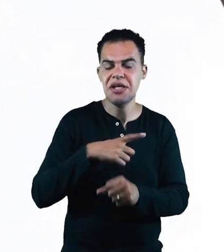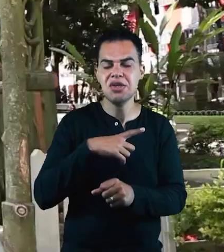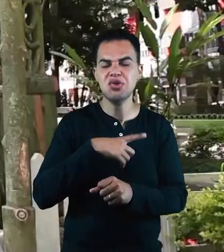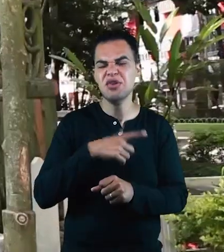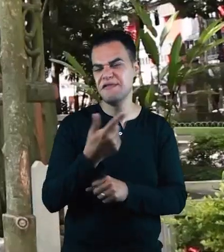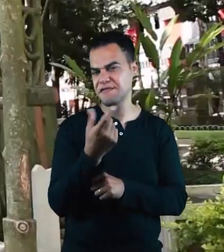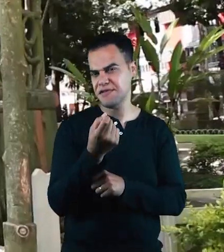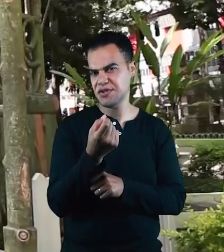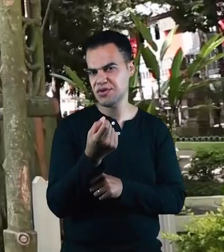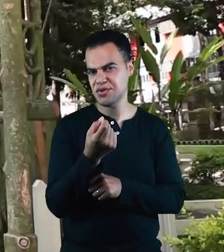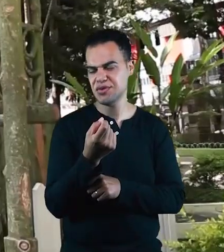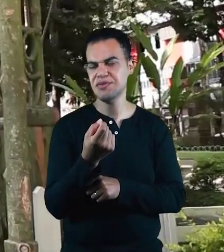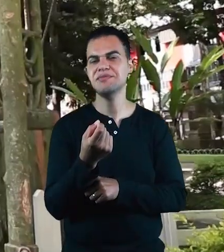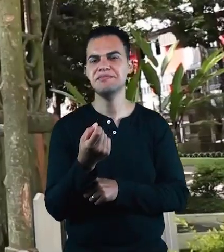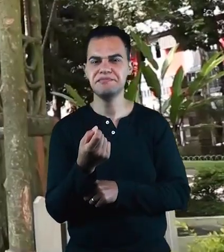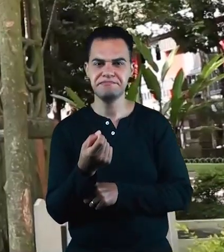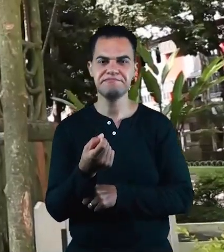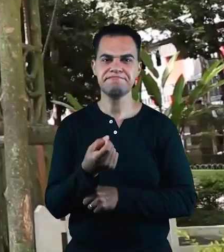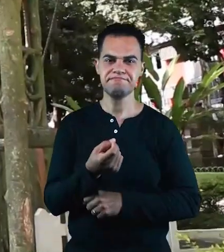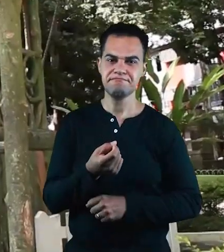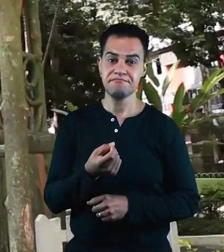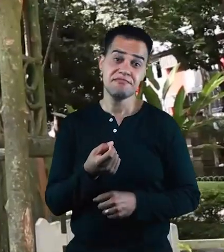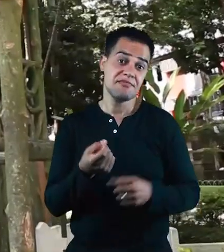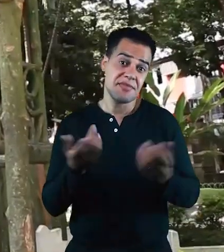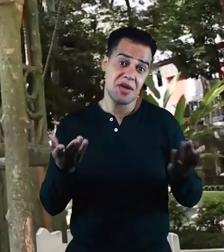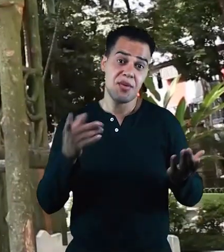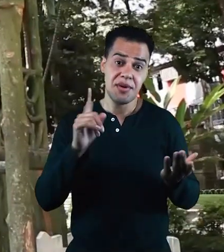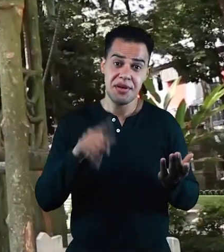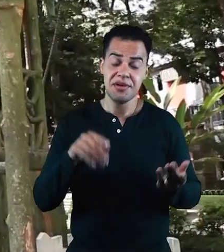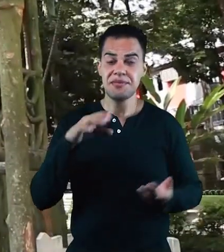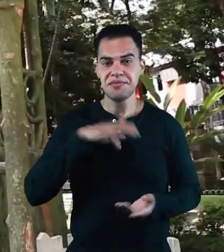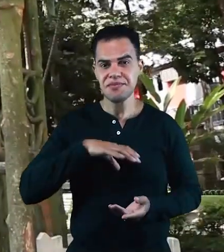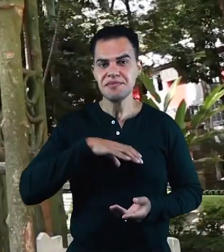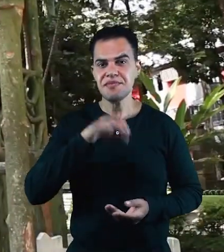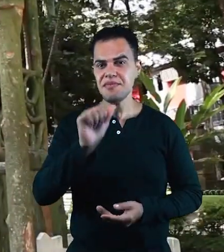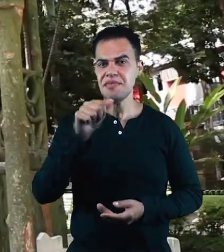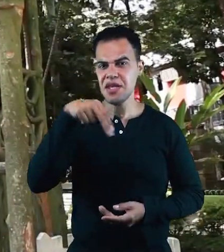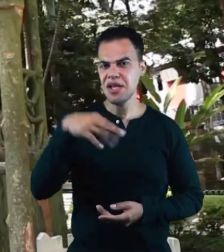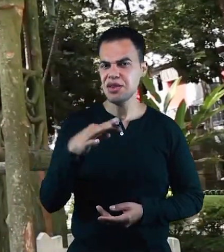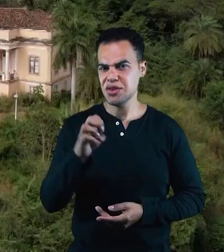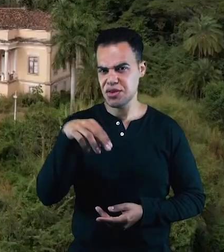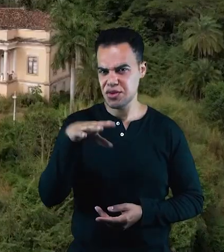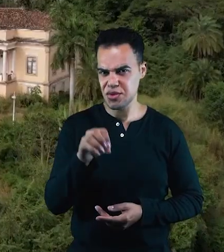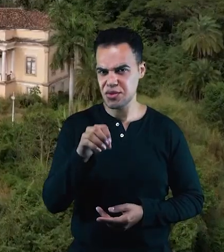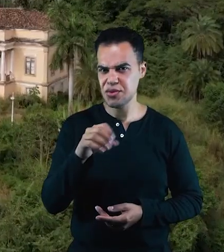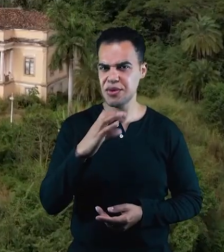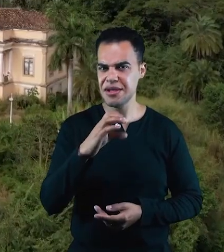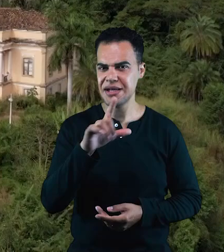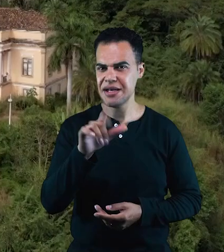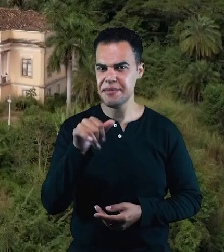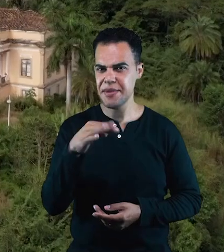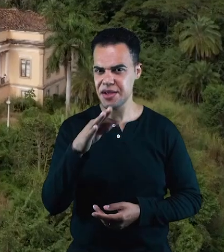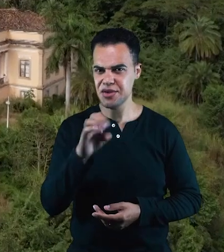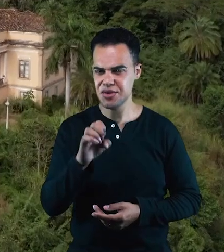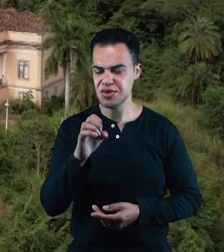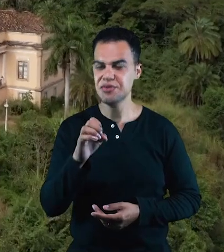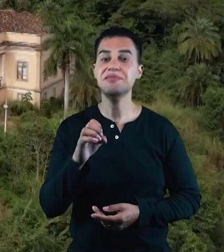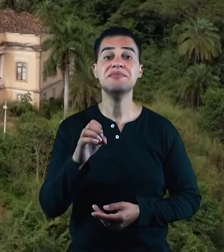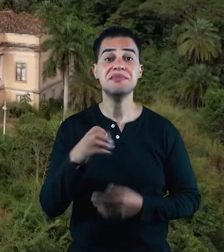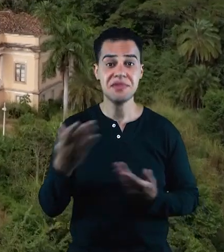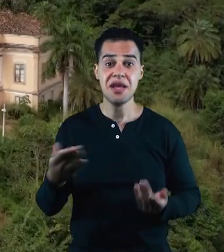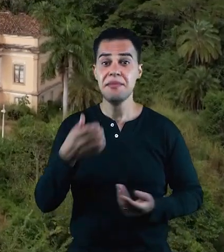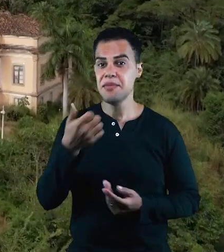Ao todo, ele tinha 20, se eu não me engano. Então, quer dizer, ele era português, é o Antônio Clemente Pinto. Chegou no Brasil